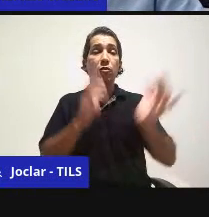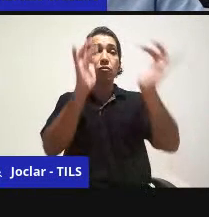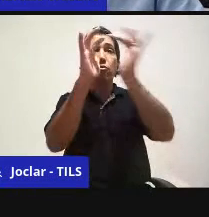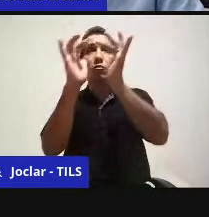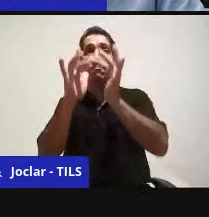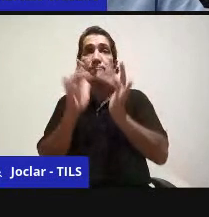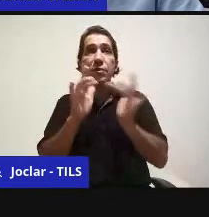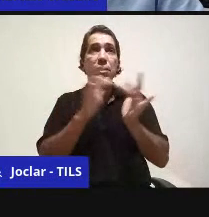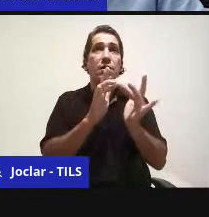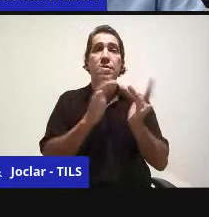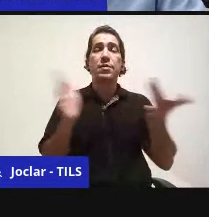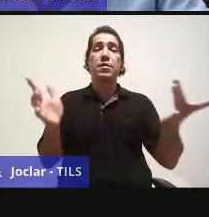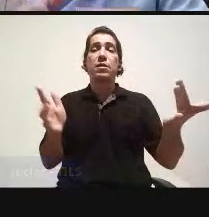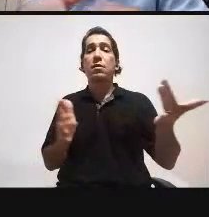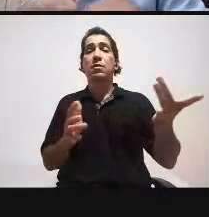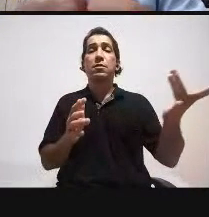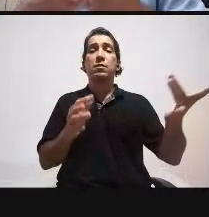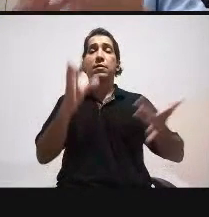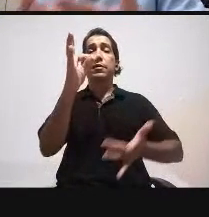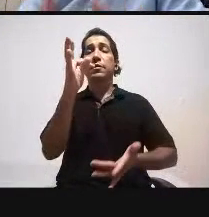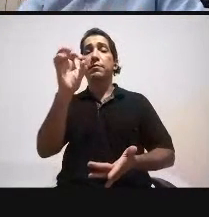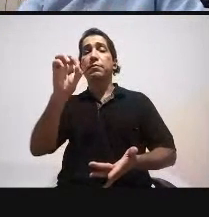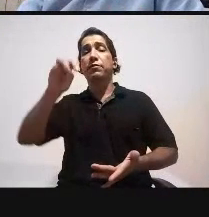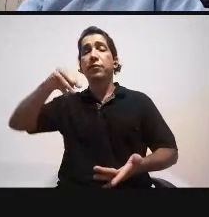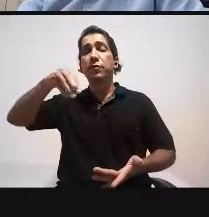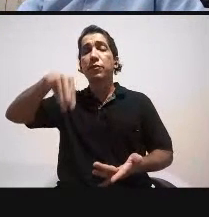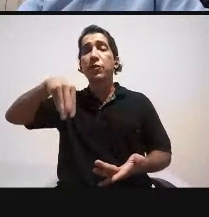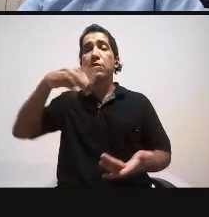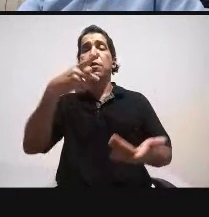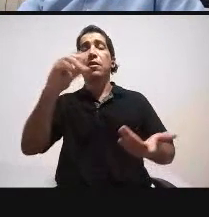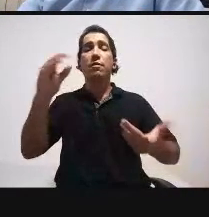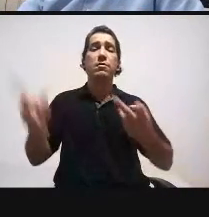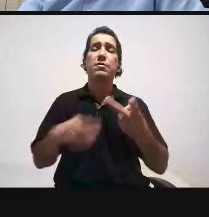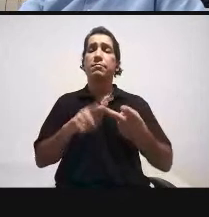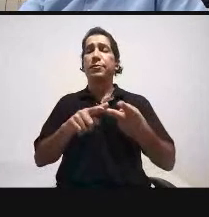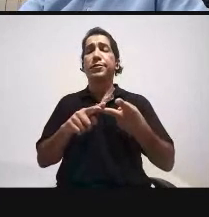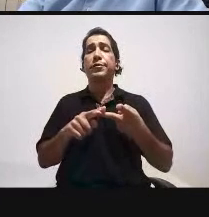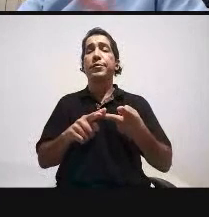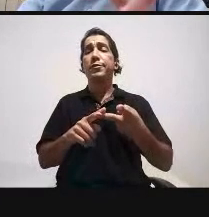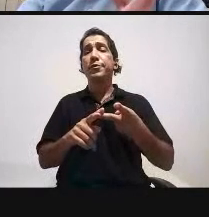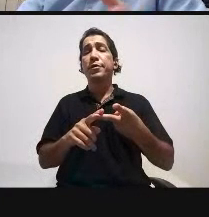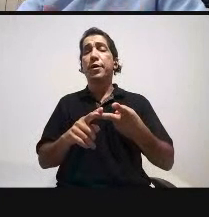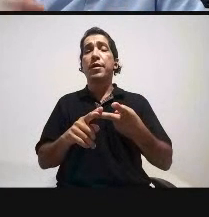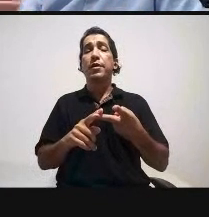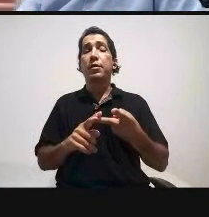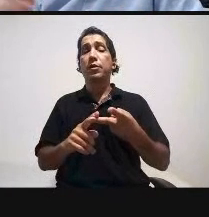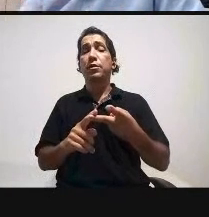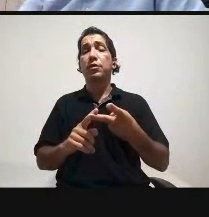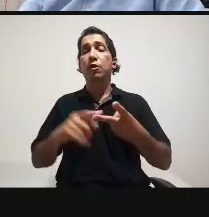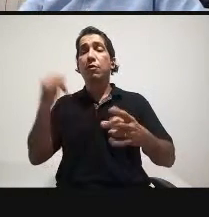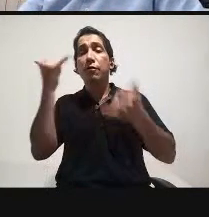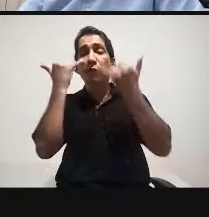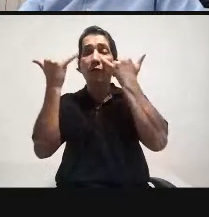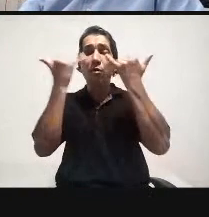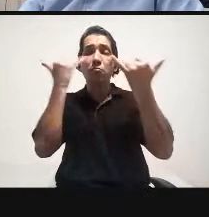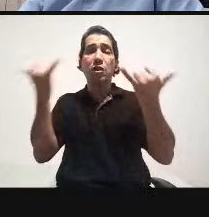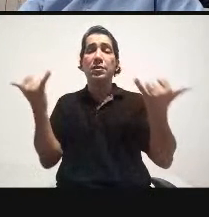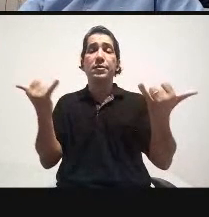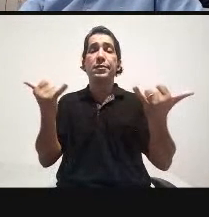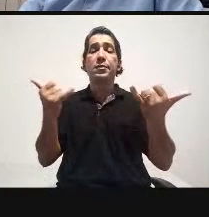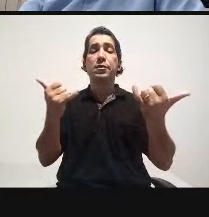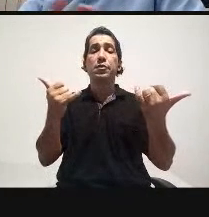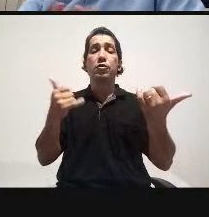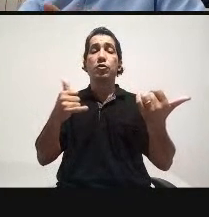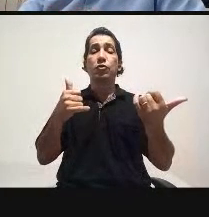de tempo, enfim, você vai conseguir cruzar dados, por exemplo, do solo com os dados